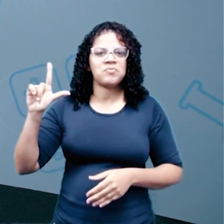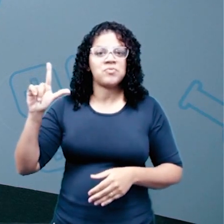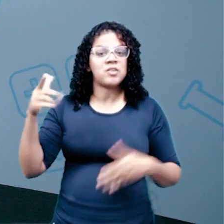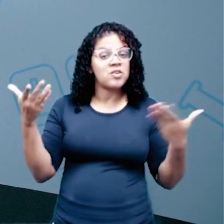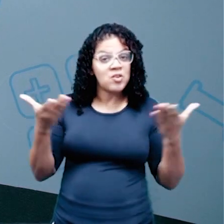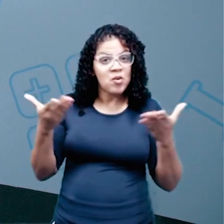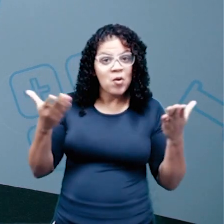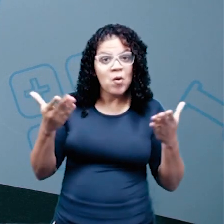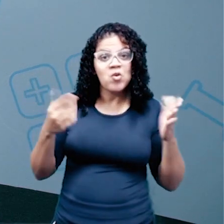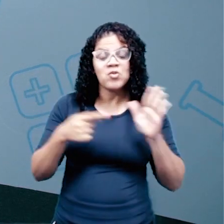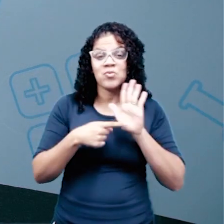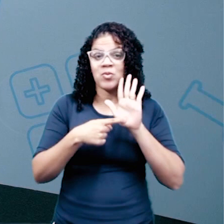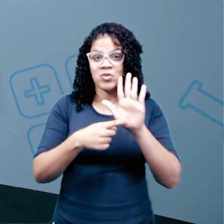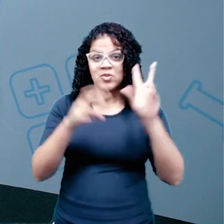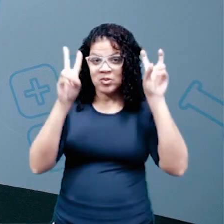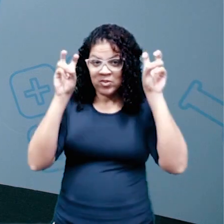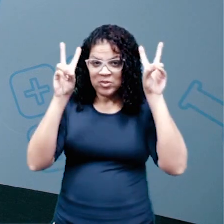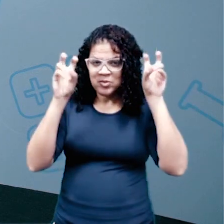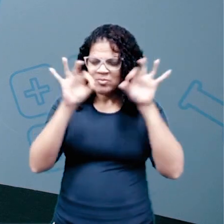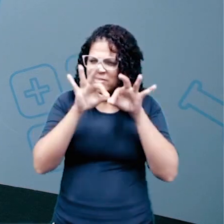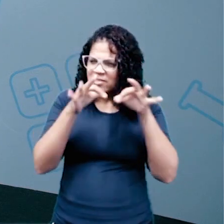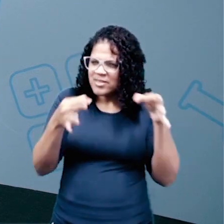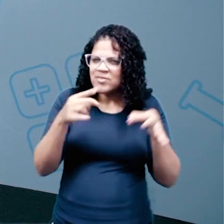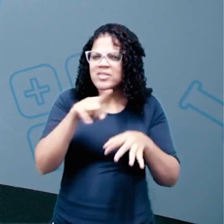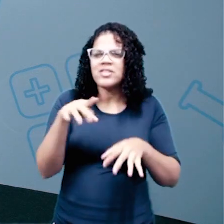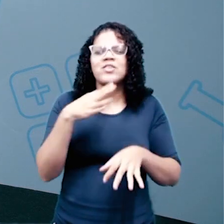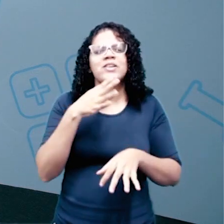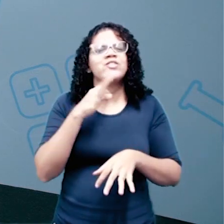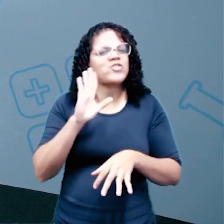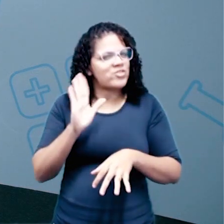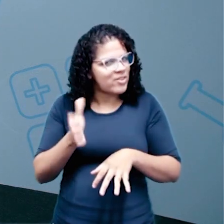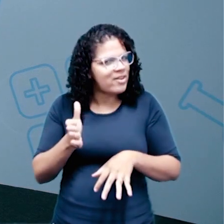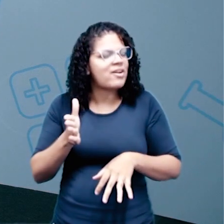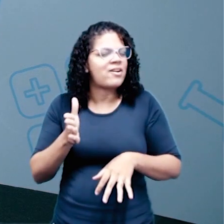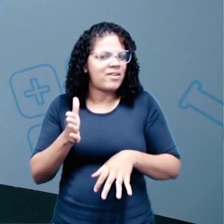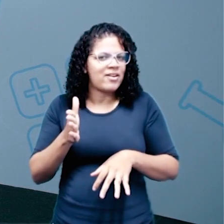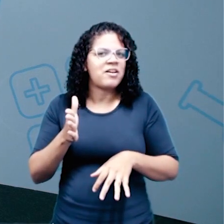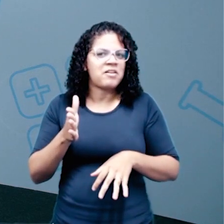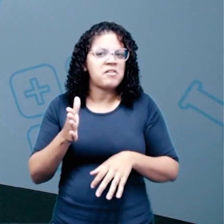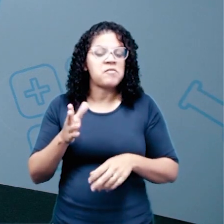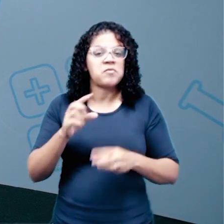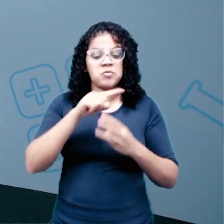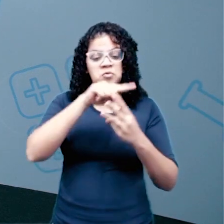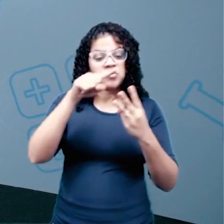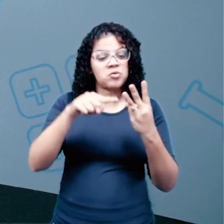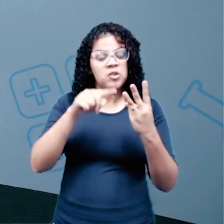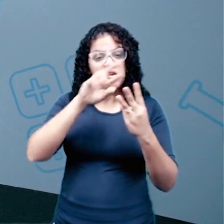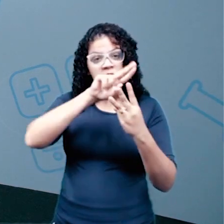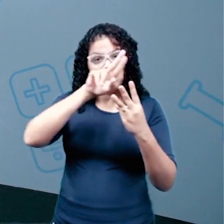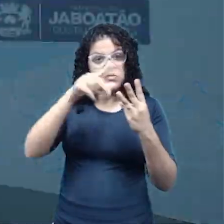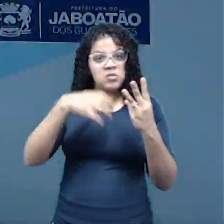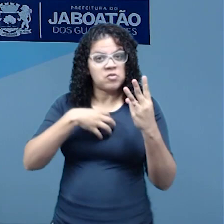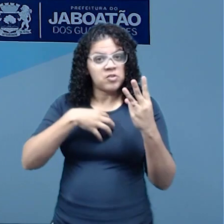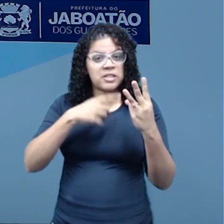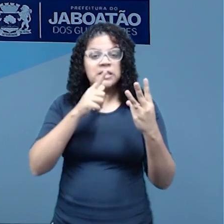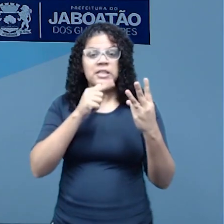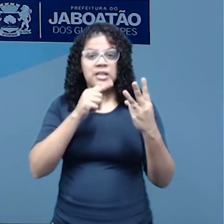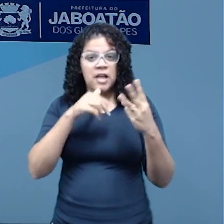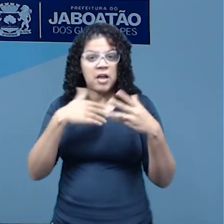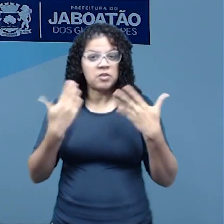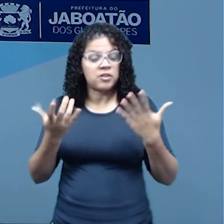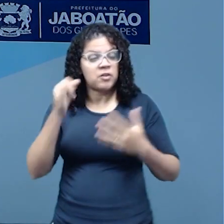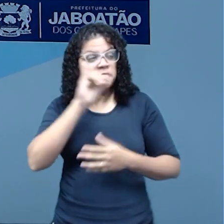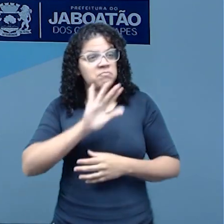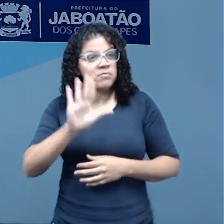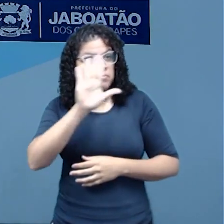um tema aqui bem simples que vocês já conhecem há muito tempo, que são os estados físicos da matéria. Aqui na tela